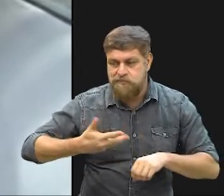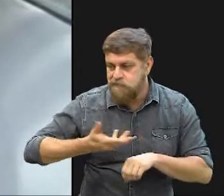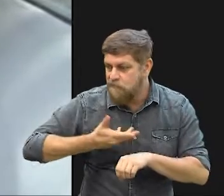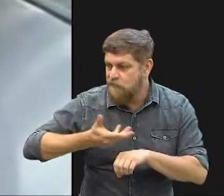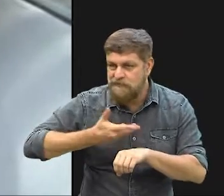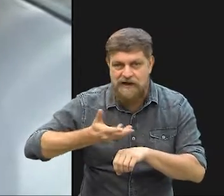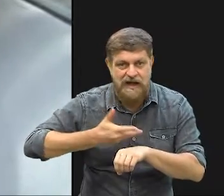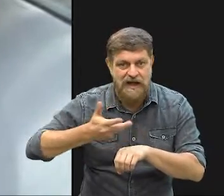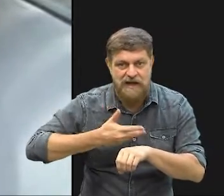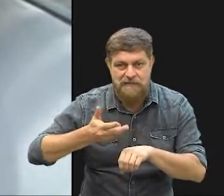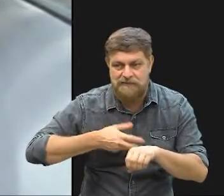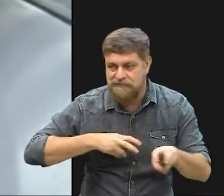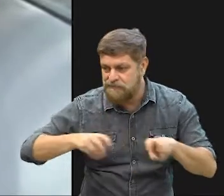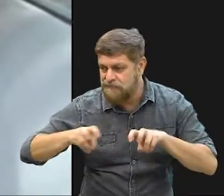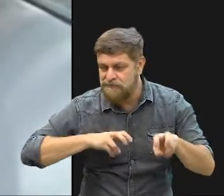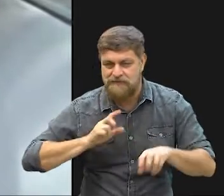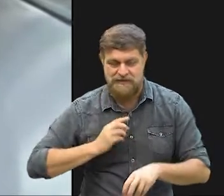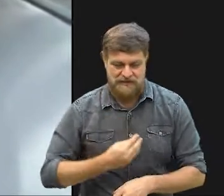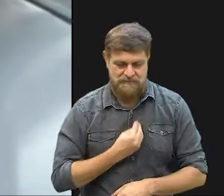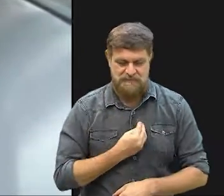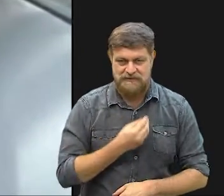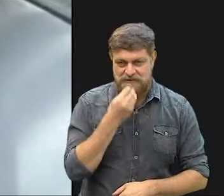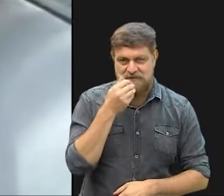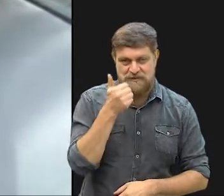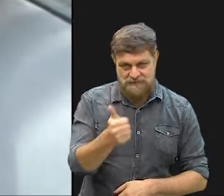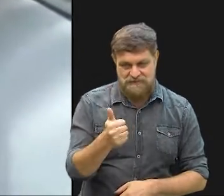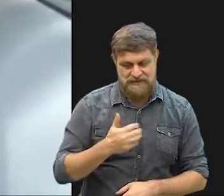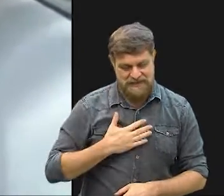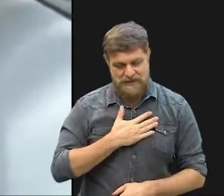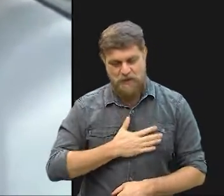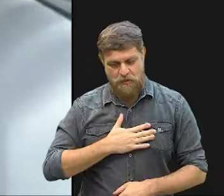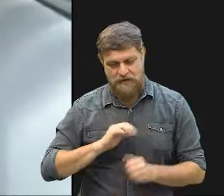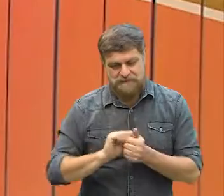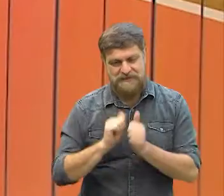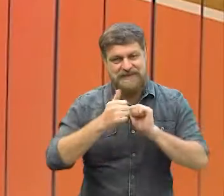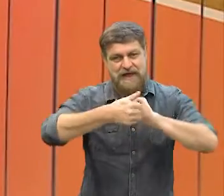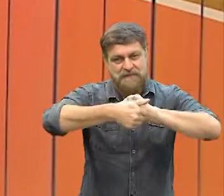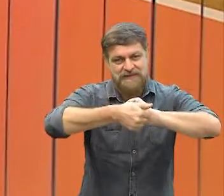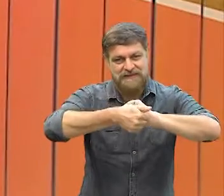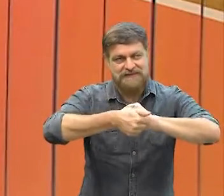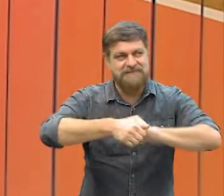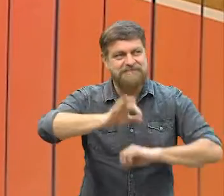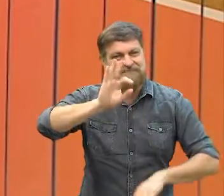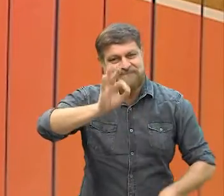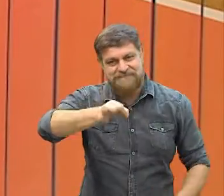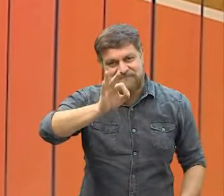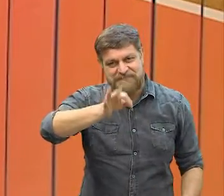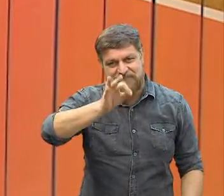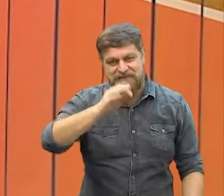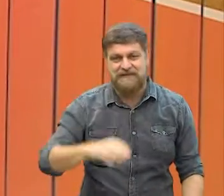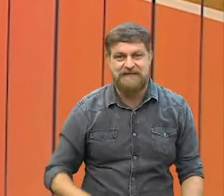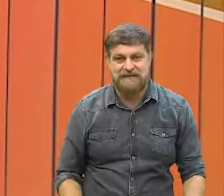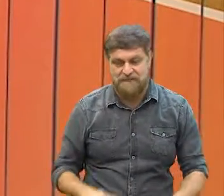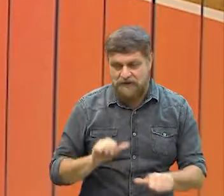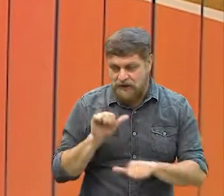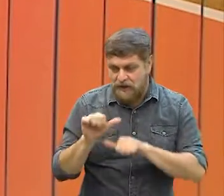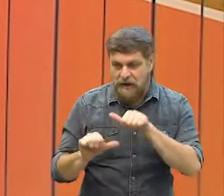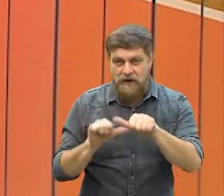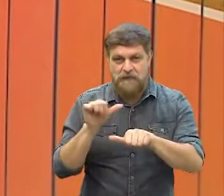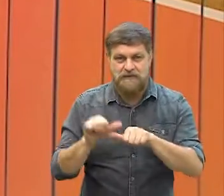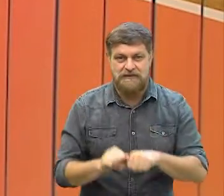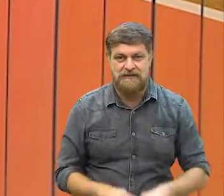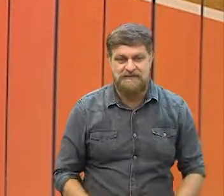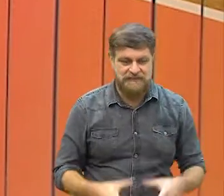coisas estão acontecendo um pouco rápido na minha vida, mas tudo bem, eu gosto de me adaptar. Exatamente. Então, muitas mudanças